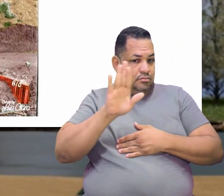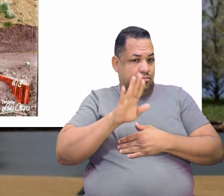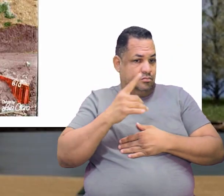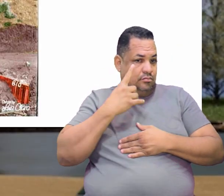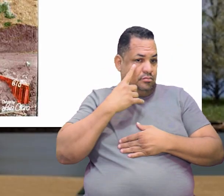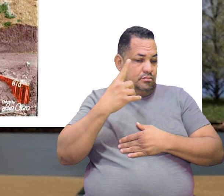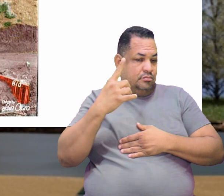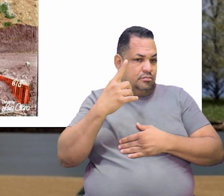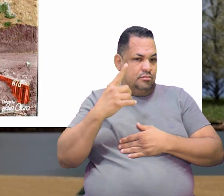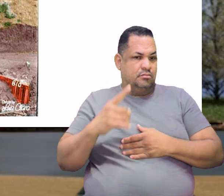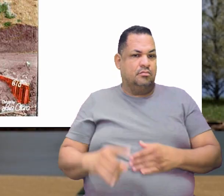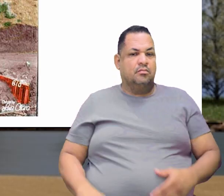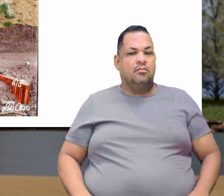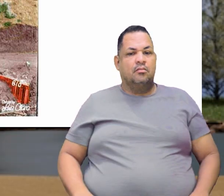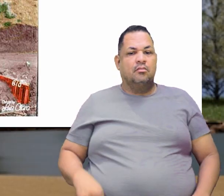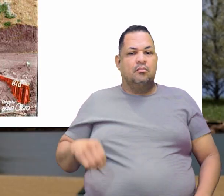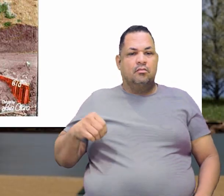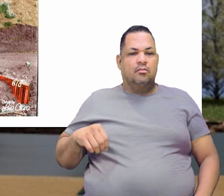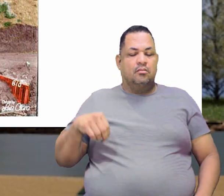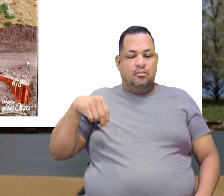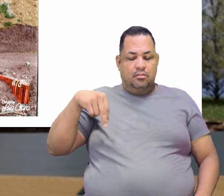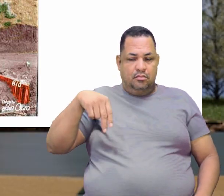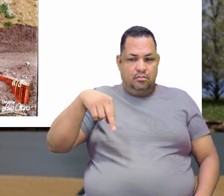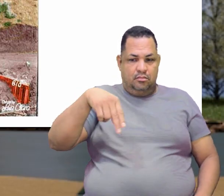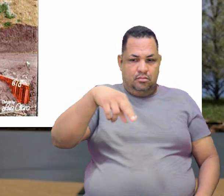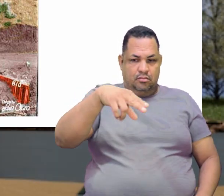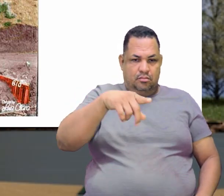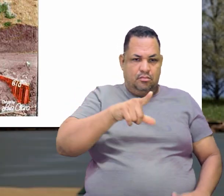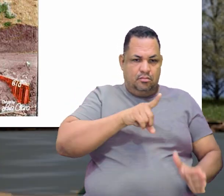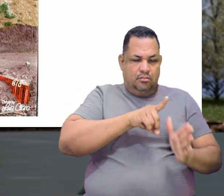aluno. Cara, andando pela ferrovia,